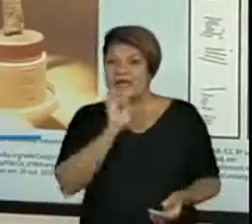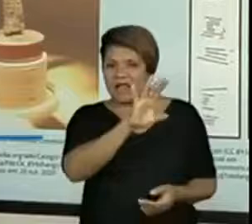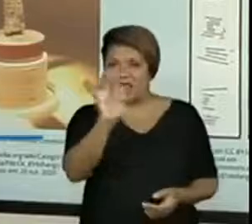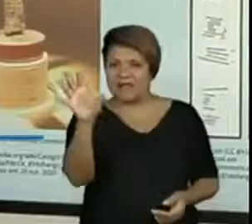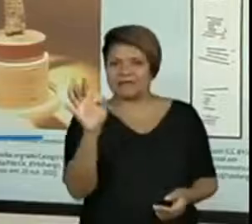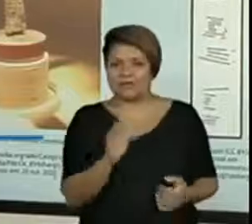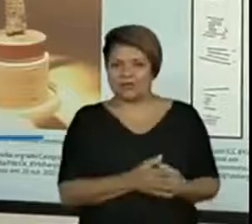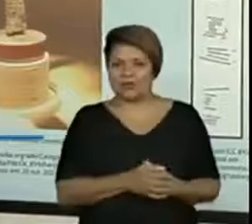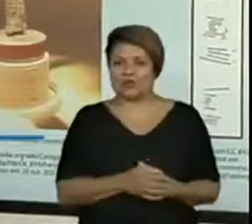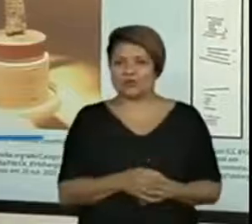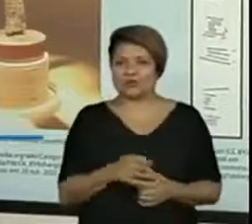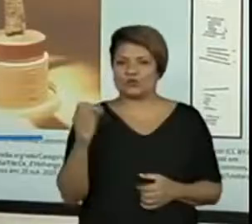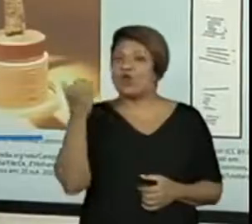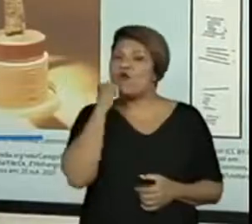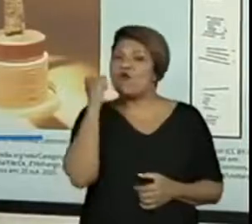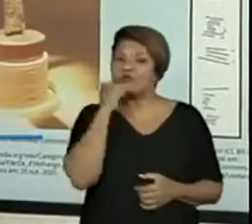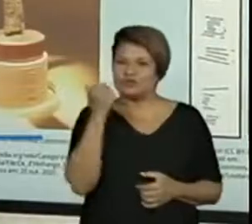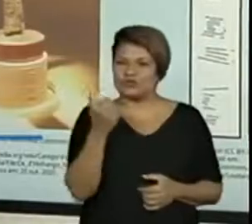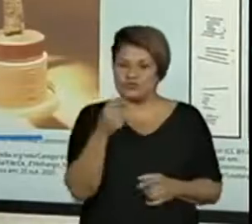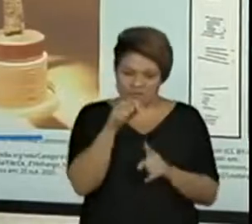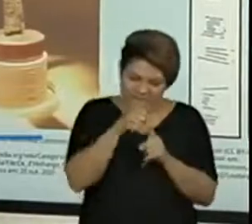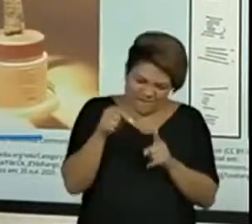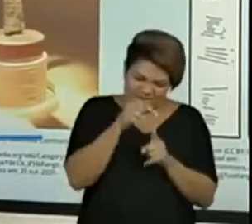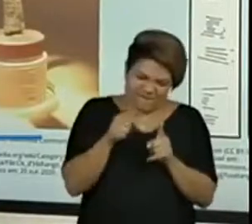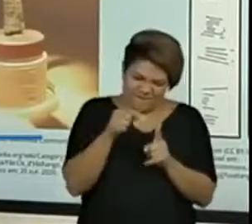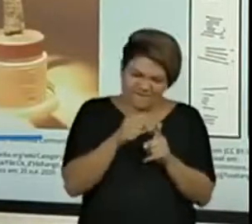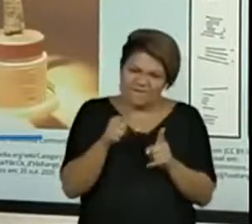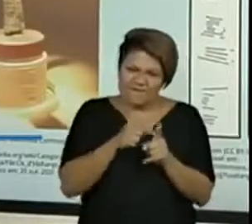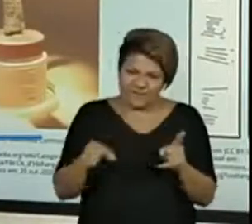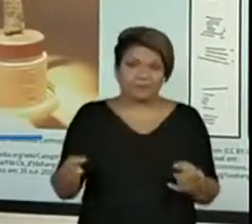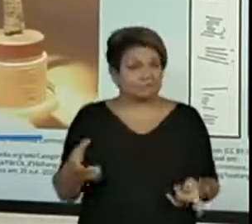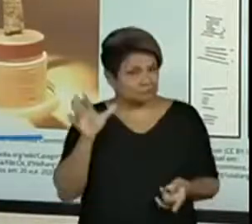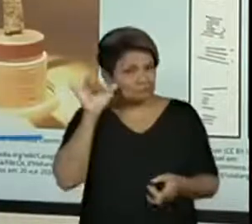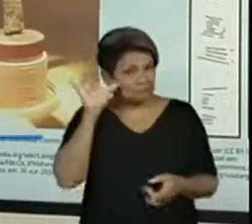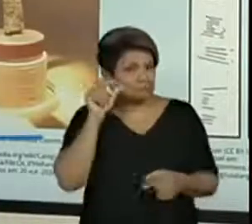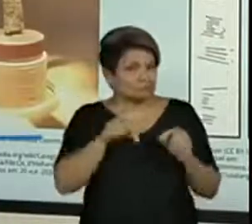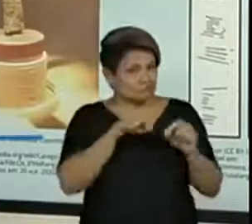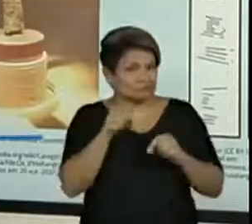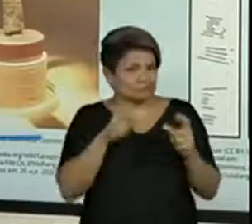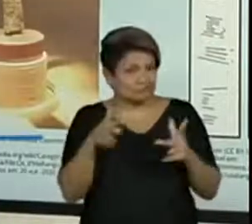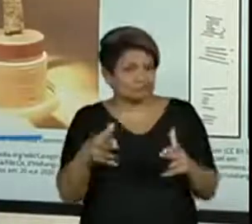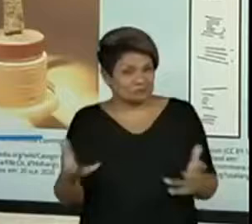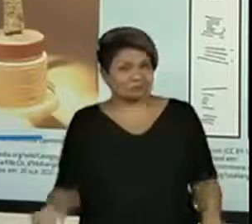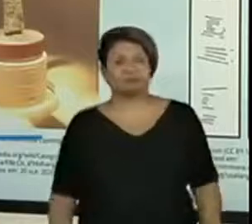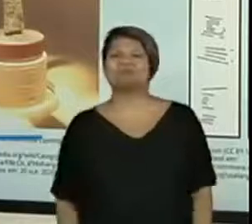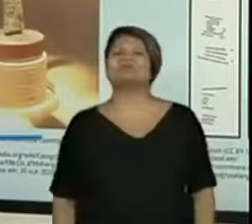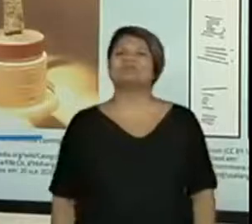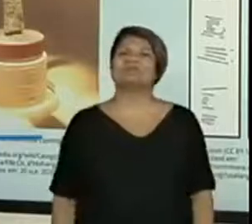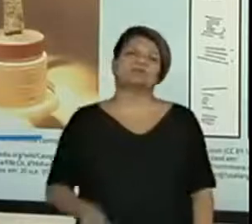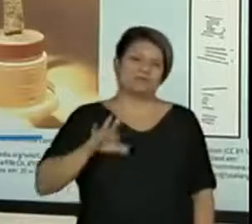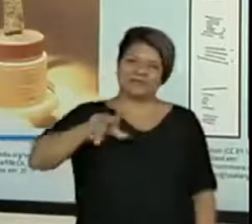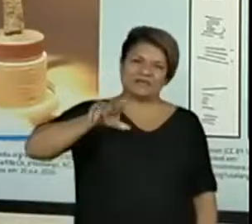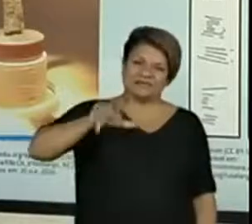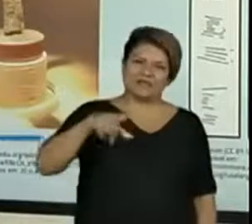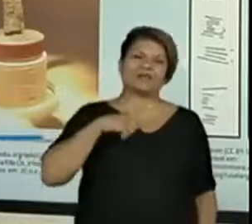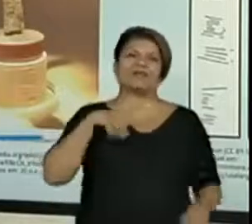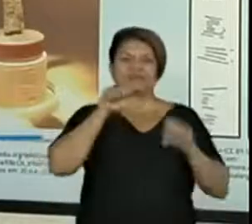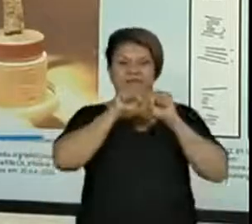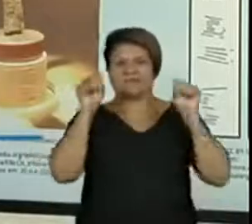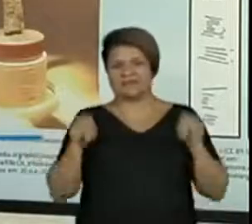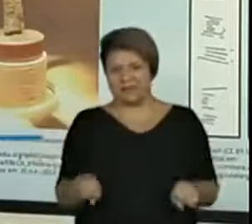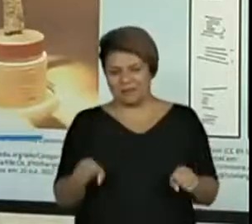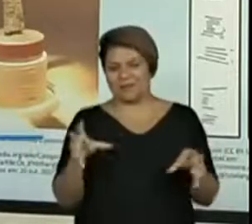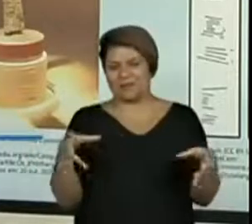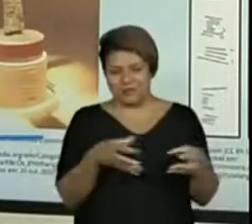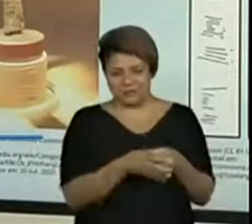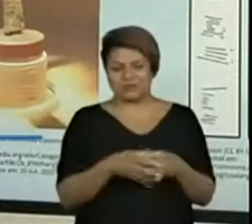cortantes, e a gente fazendo essa marcação nos ossos, ia ser bem curioso, não é? Mas não, temos o sistema de numeração,